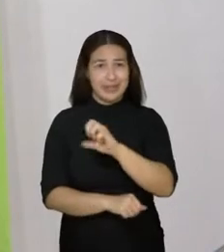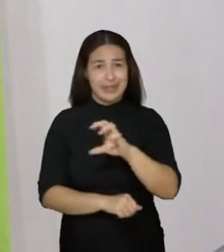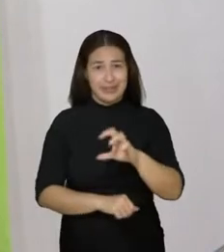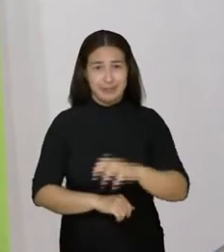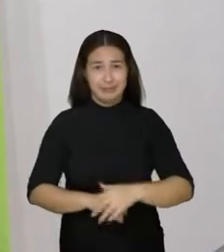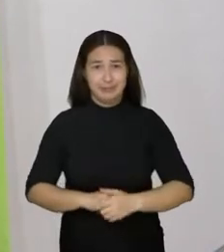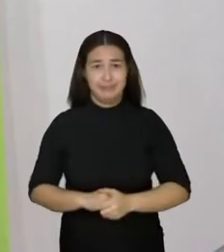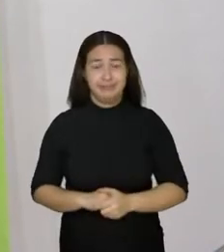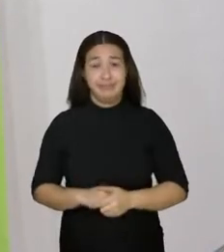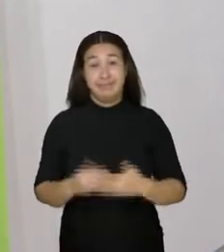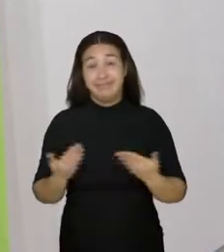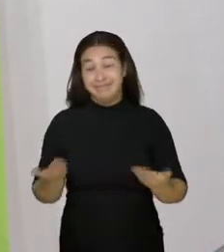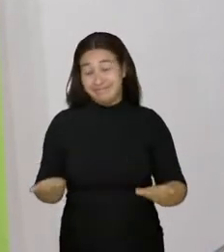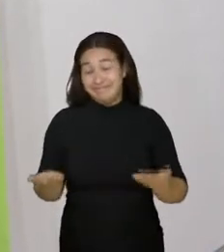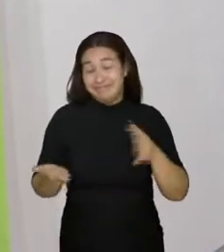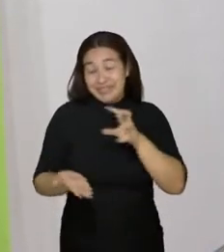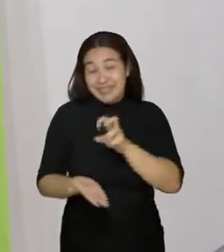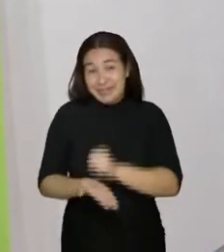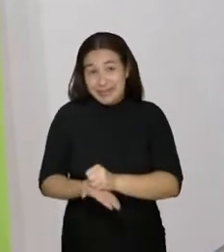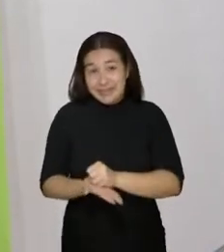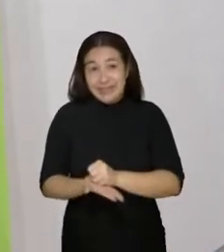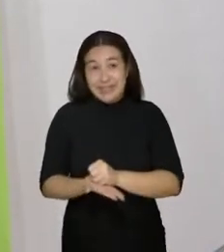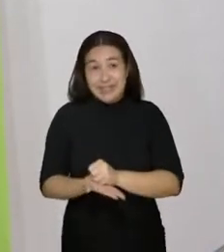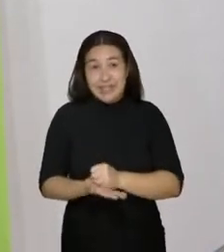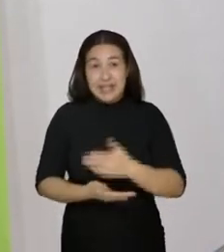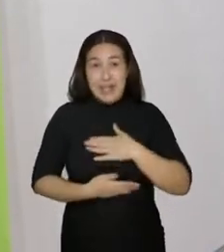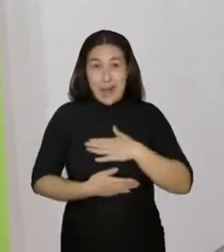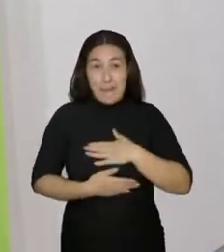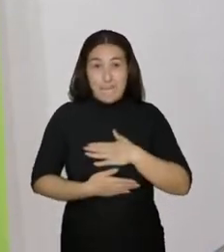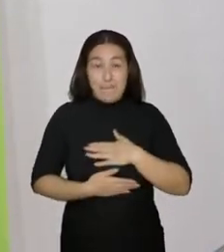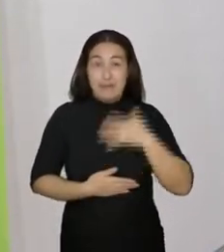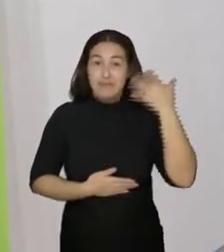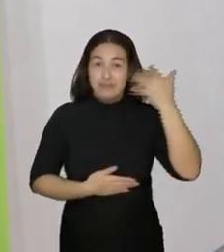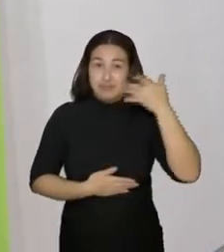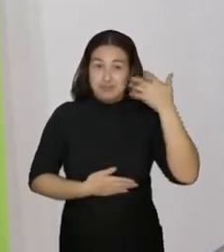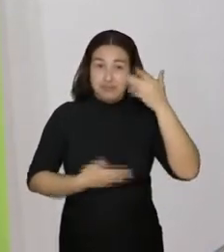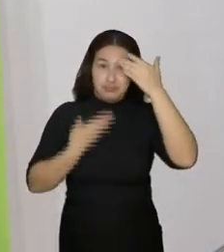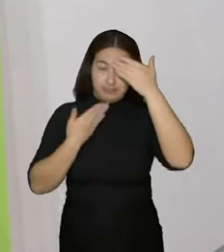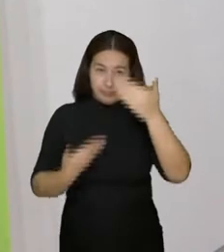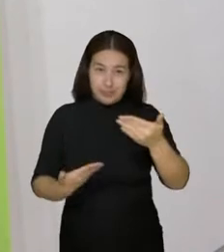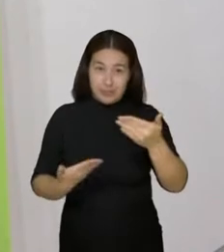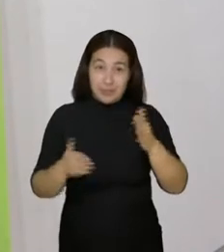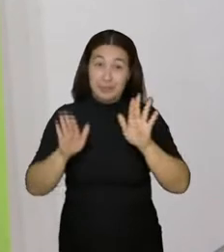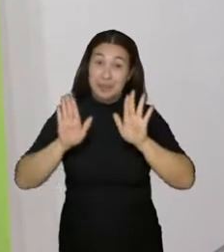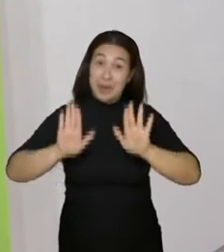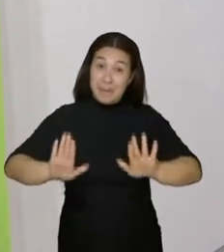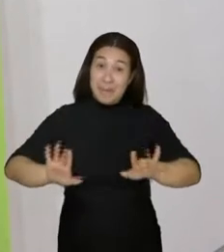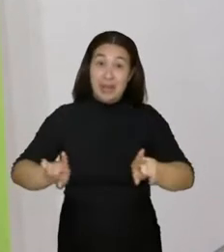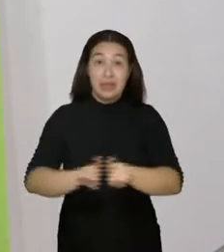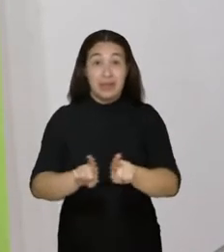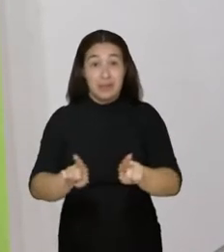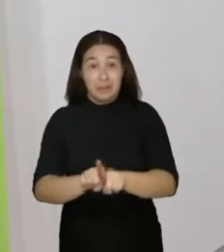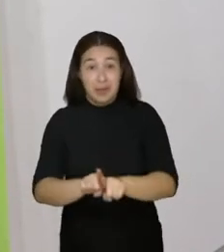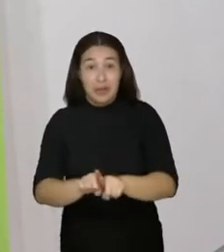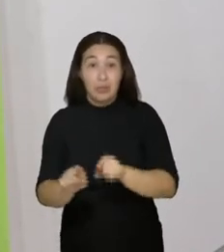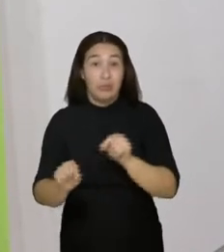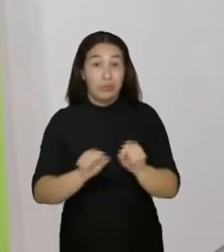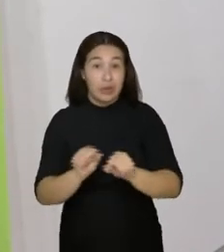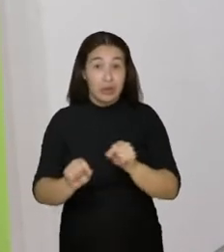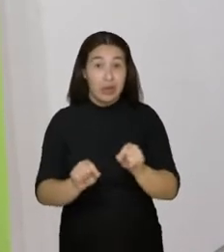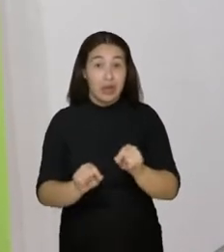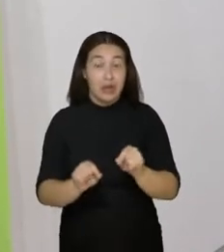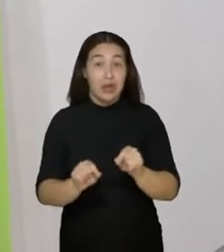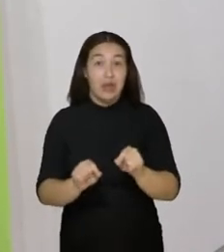então fica aqui registrada a nossa palavra de gratidão mas também a palavra